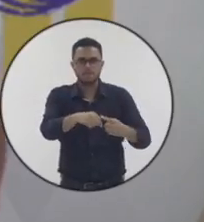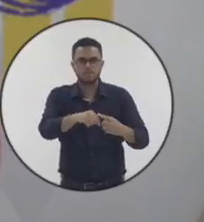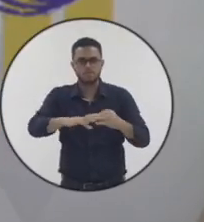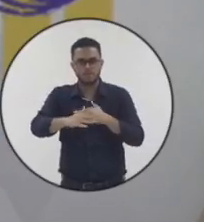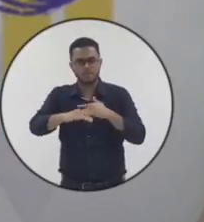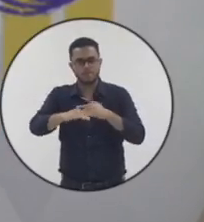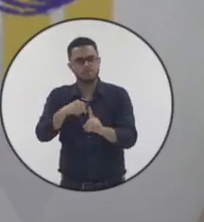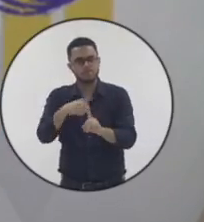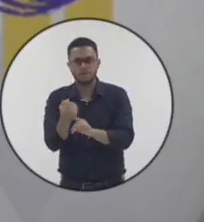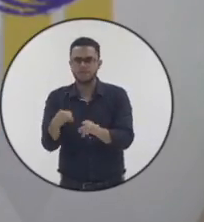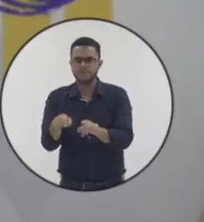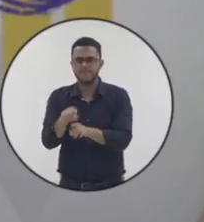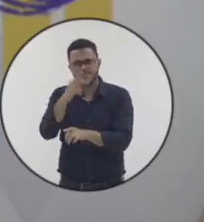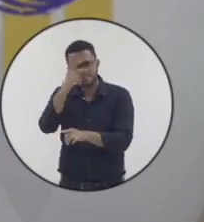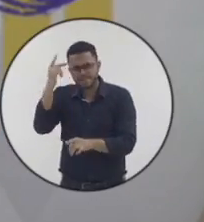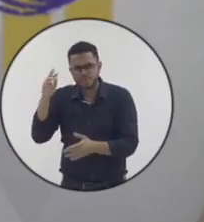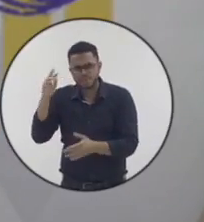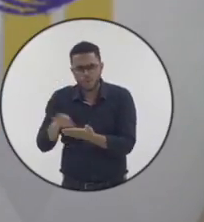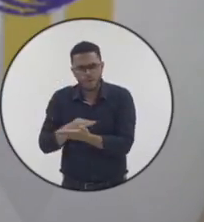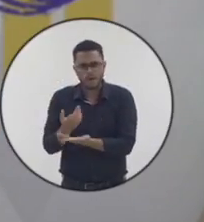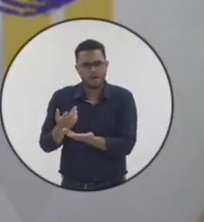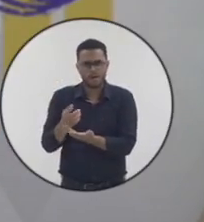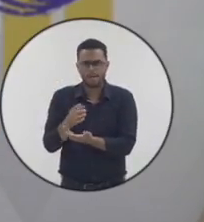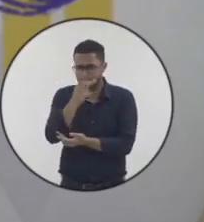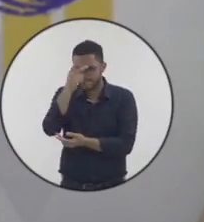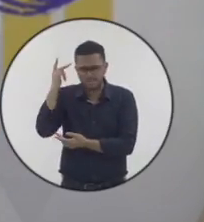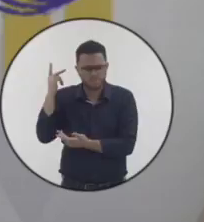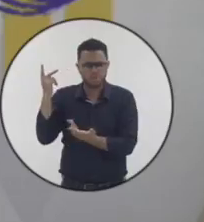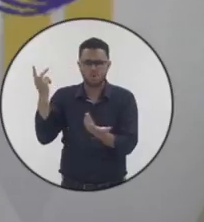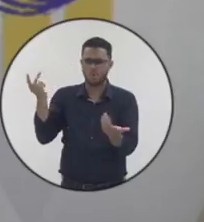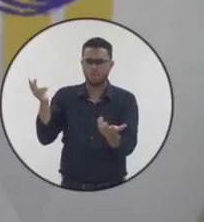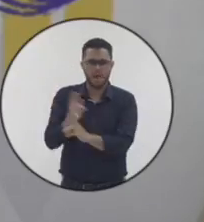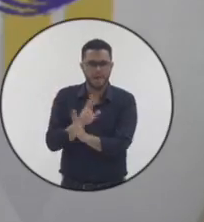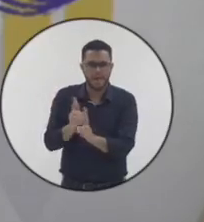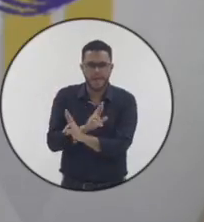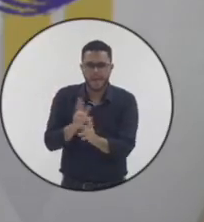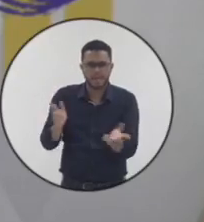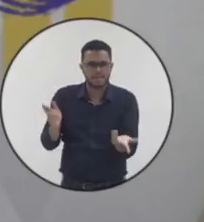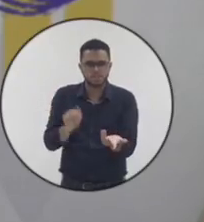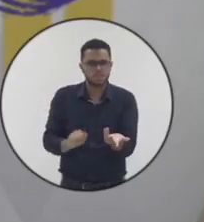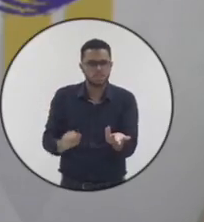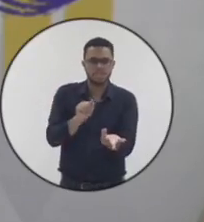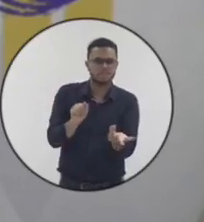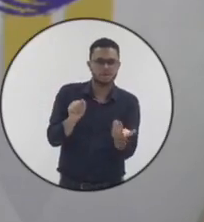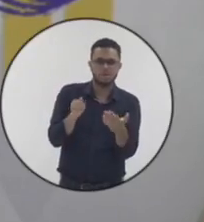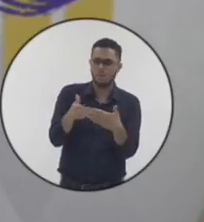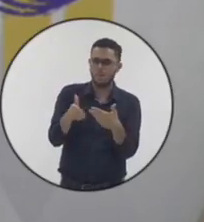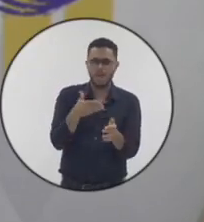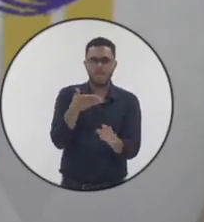uma de nossas afiliadas, sejam pessoas, sejam redes, né, para onde formos,